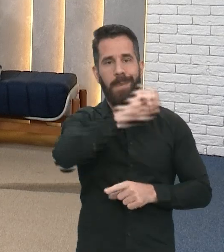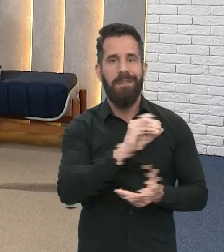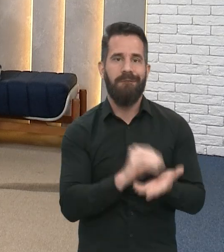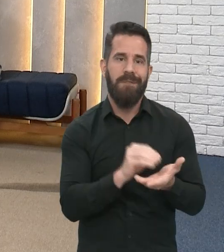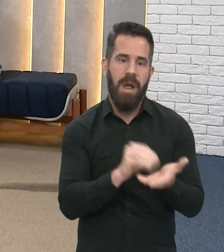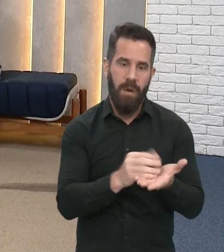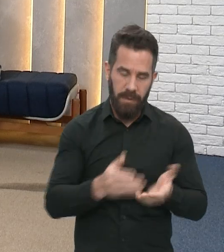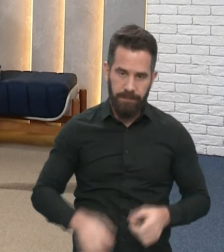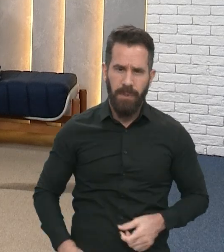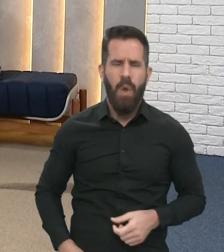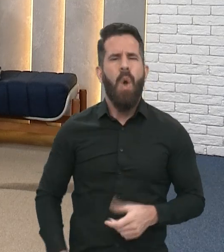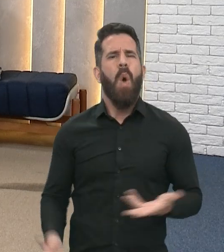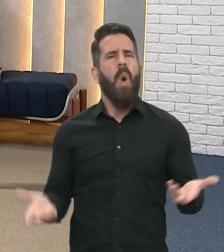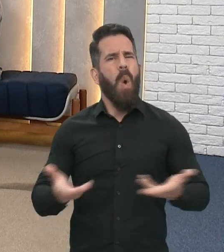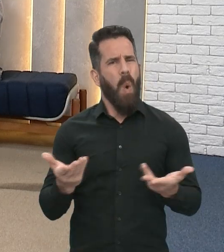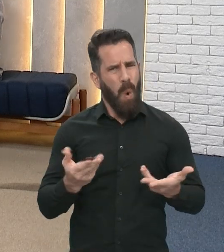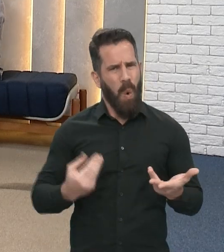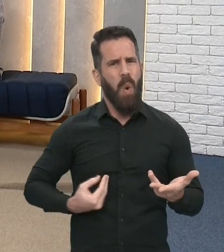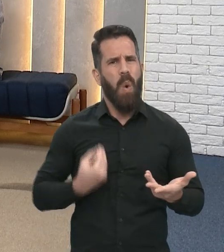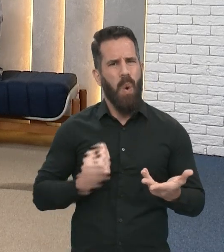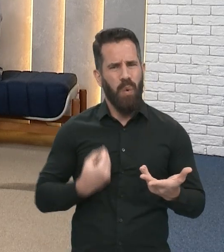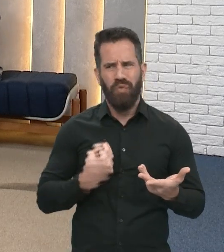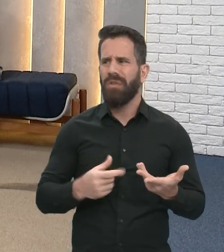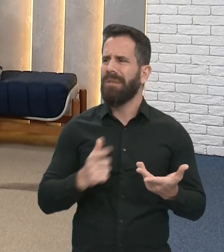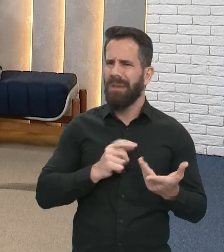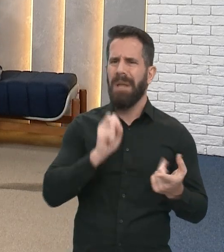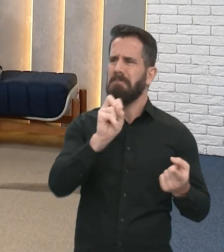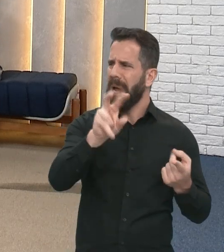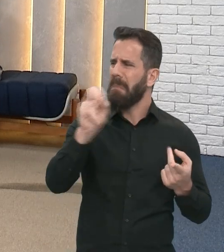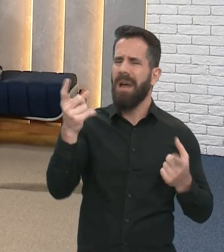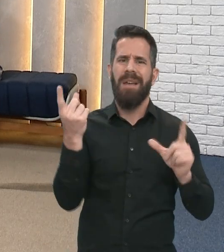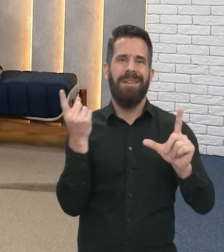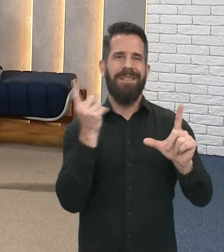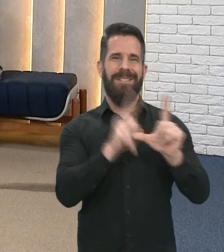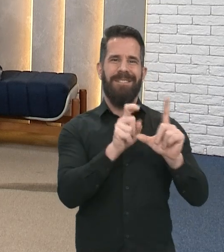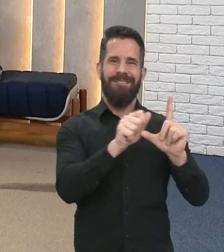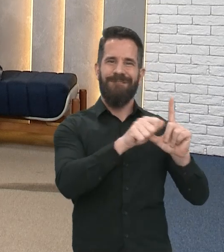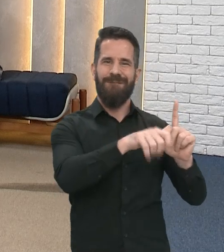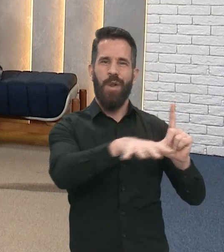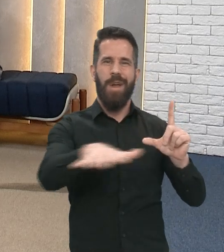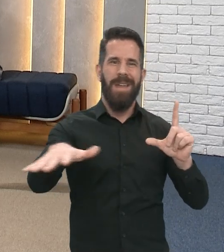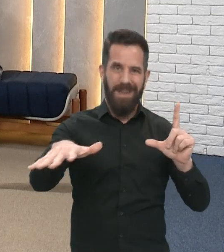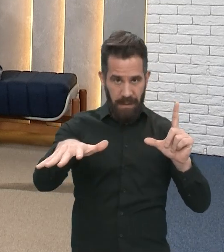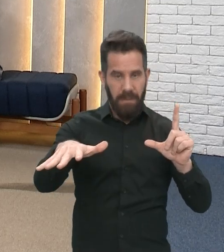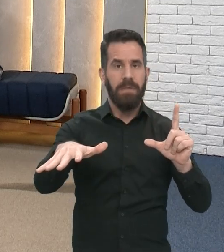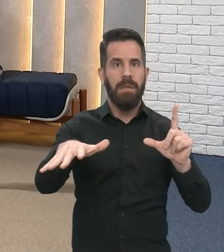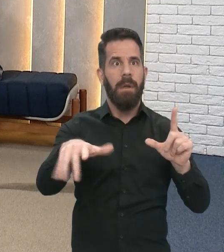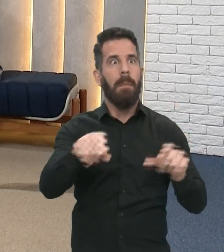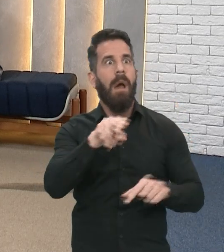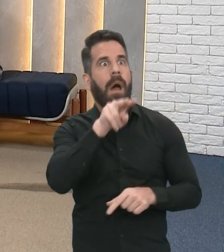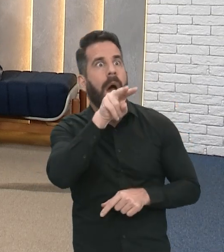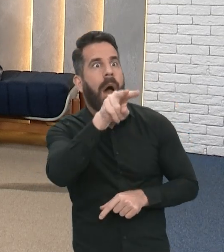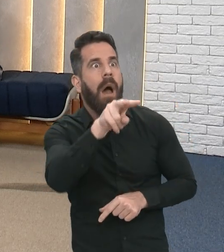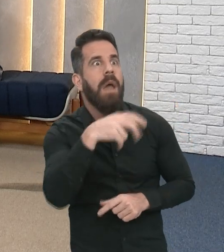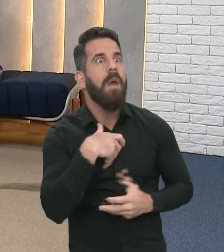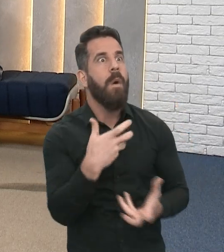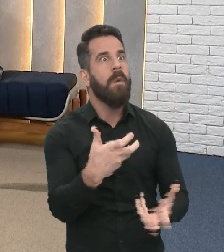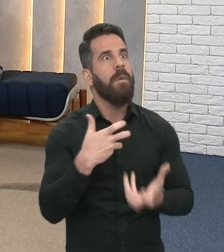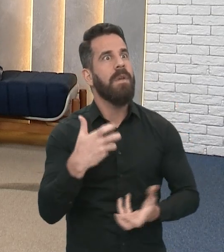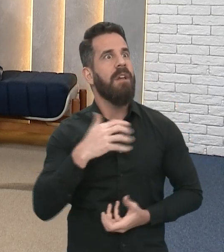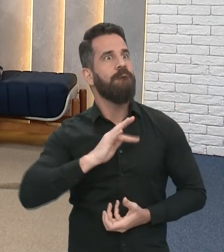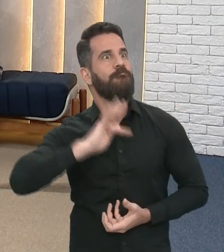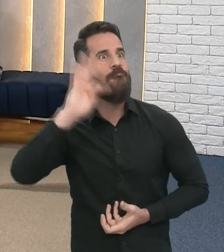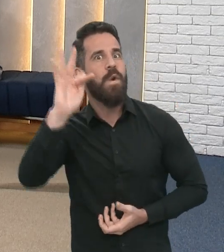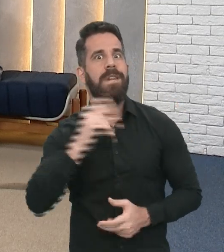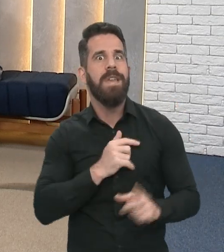de influenciadores que elas veem ao assistir telas o tempo inteiro, de quererem se tornar influenciadores também,